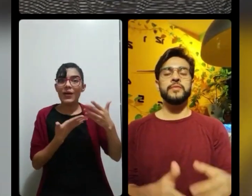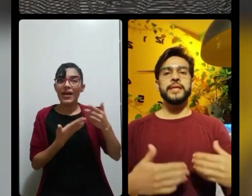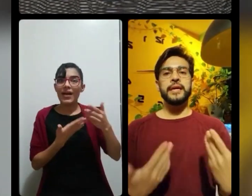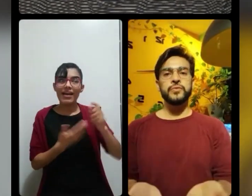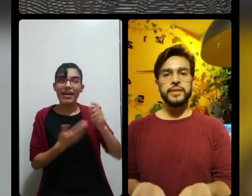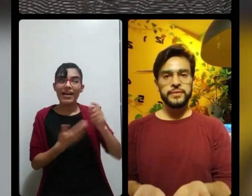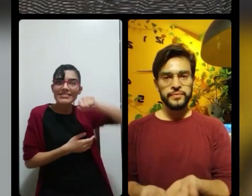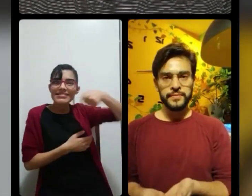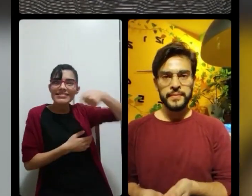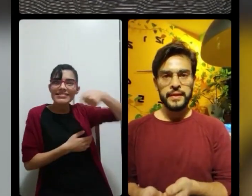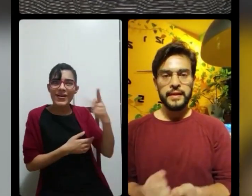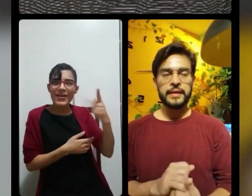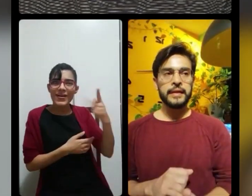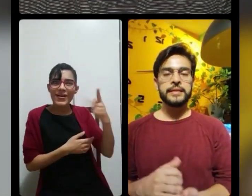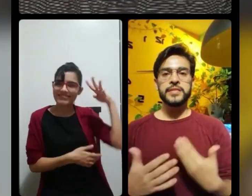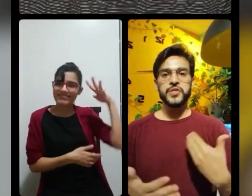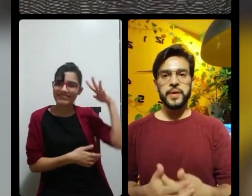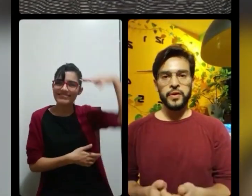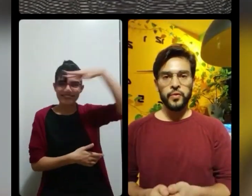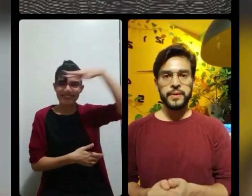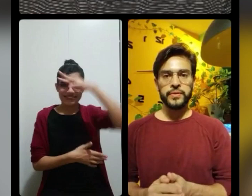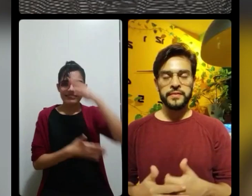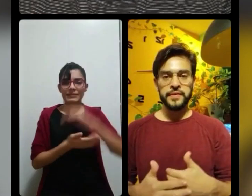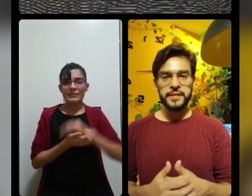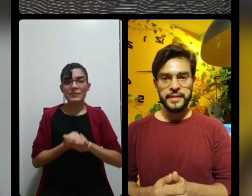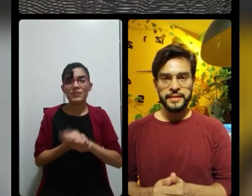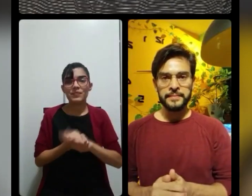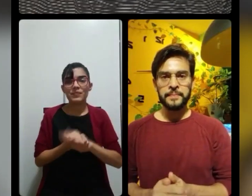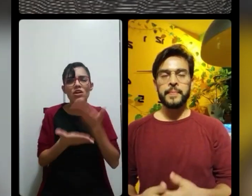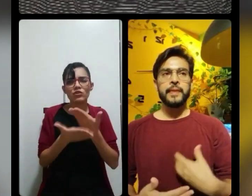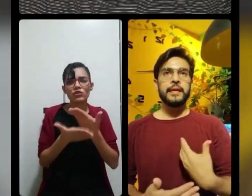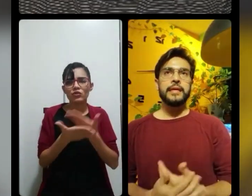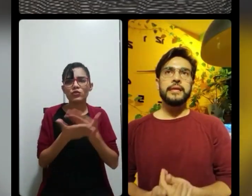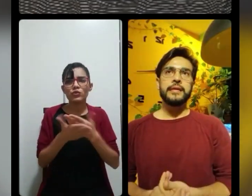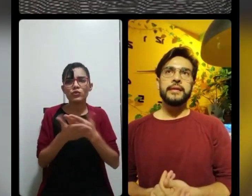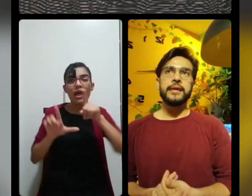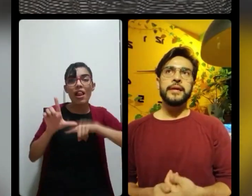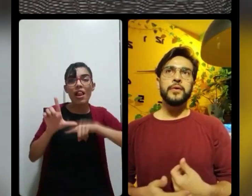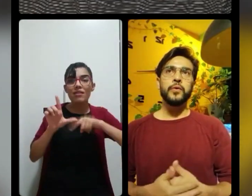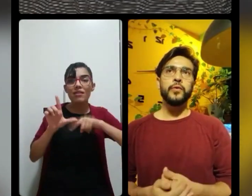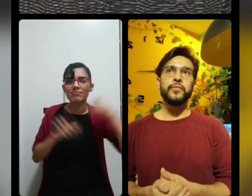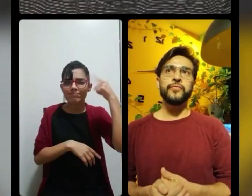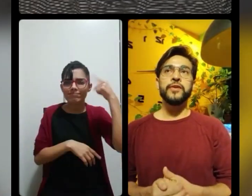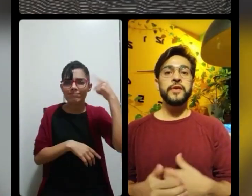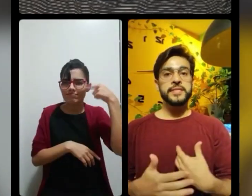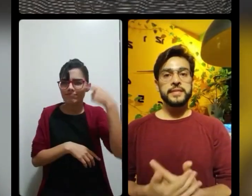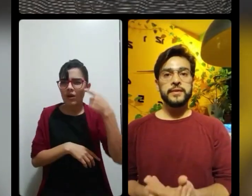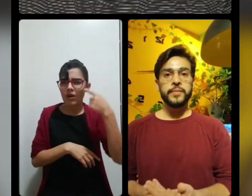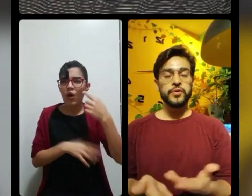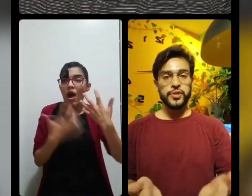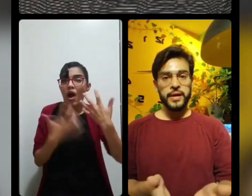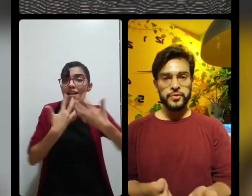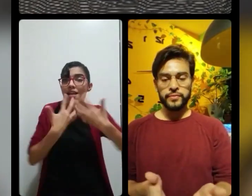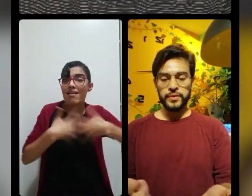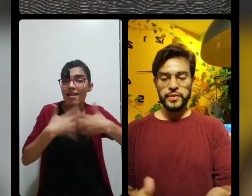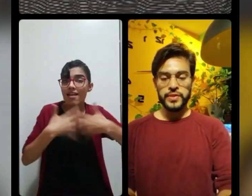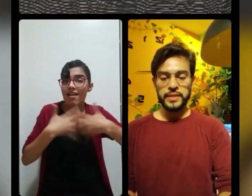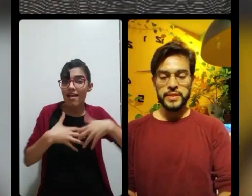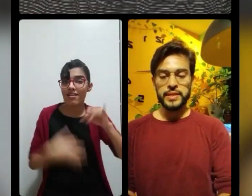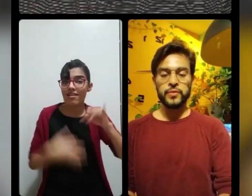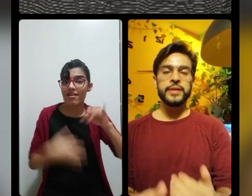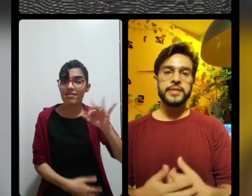que eu estava me graduando em letras espanhol pelo IFRN, e eu fui fazer o meu estágio